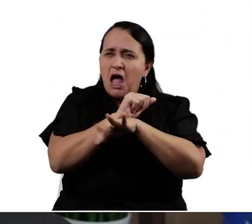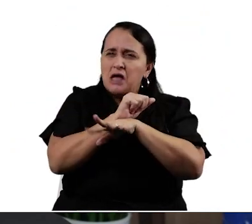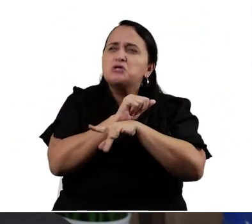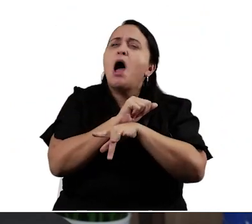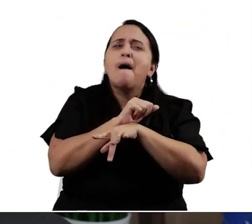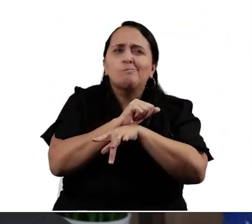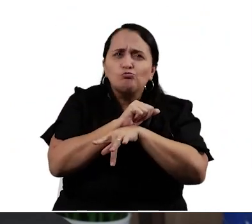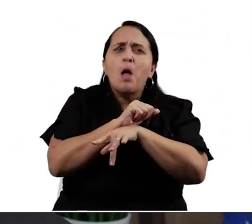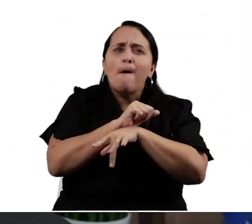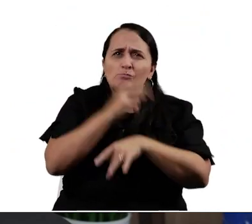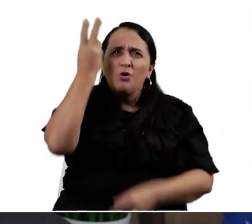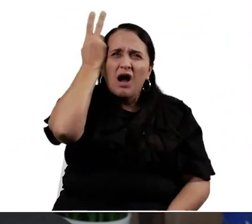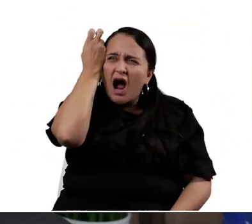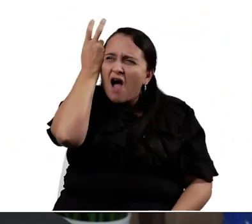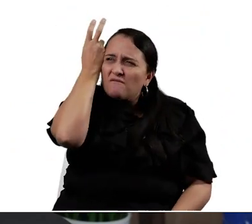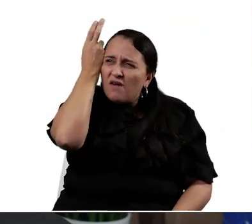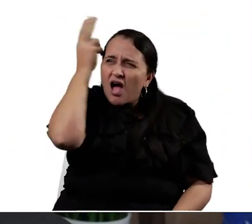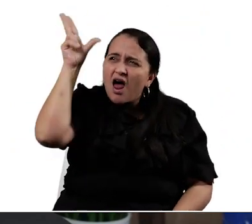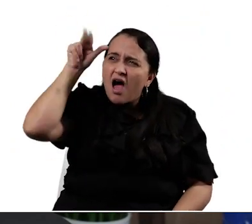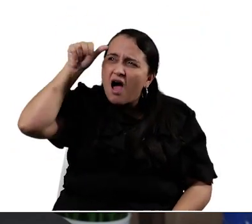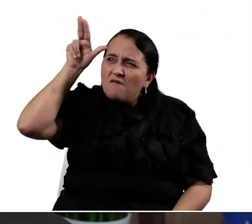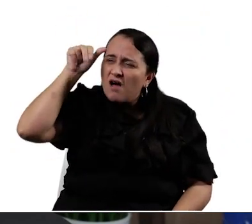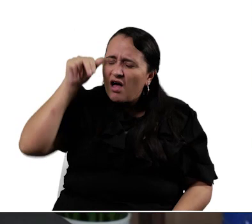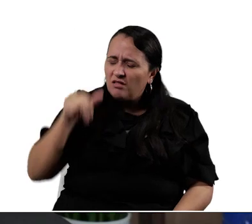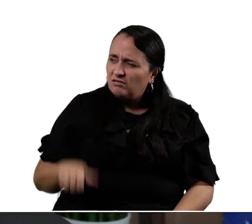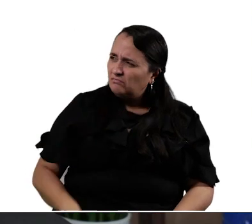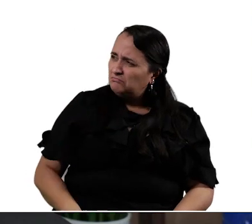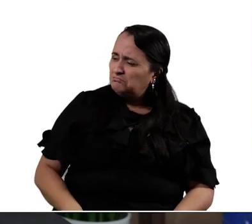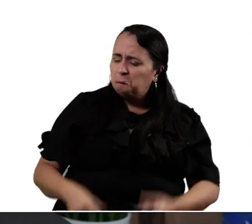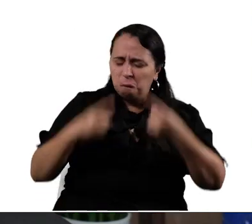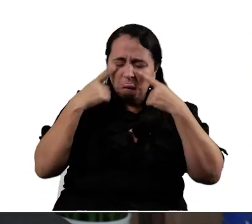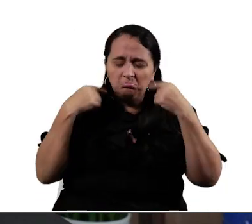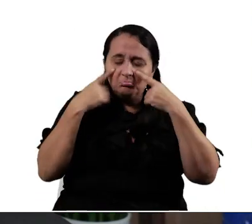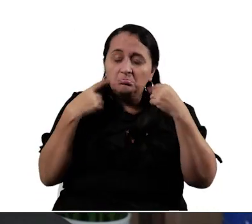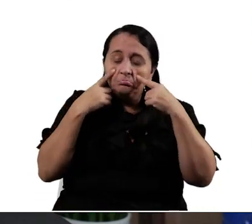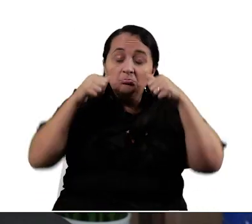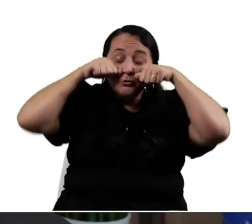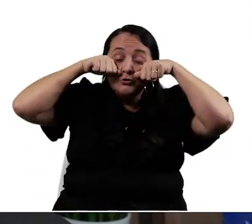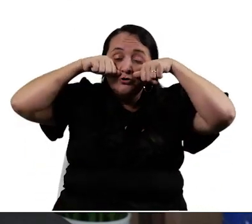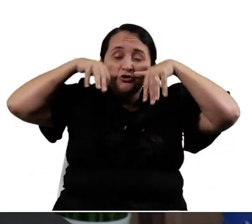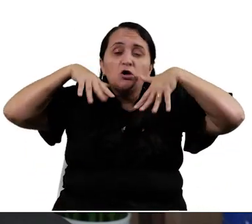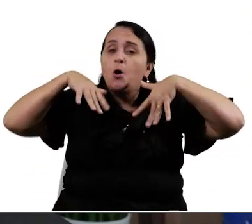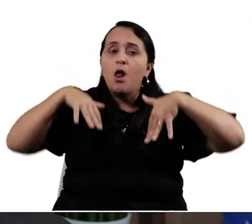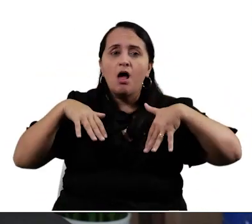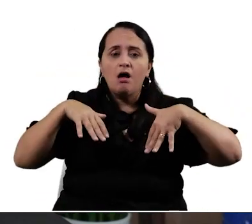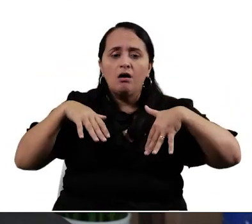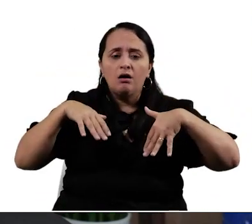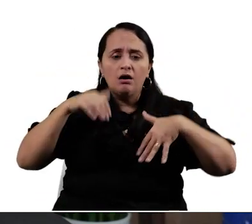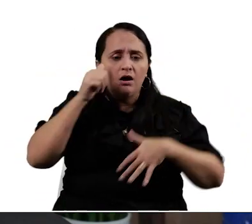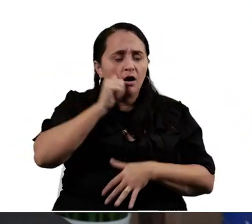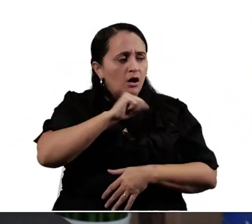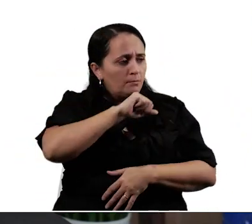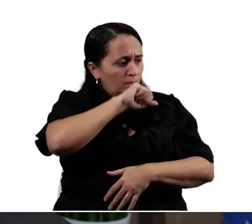mastigada por um cavalo. Nesse momento, Sara passou a chorar, sentida. A